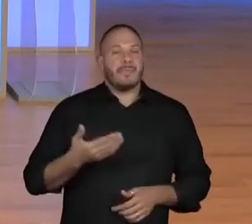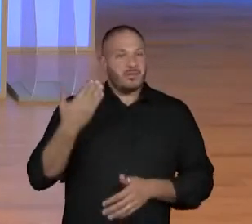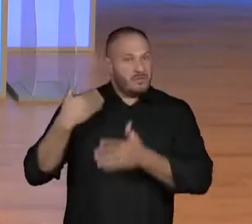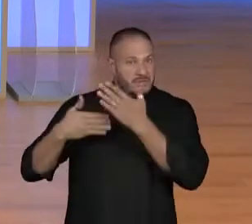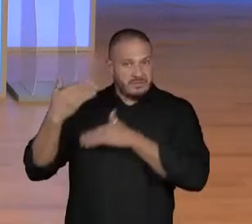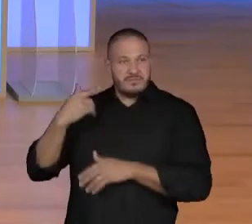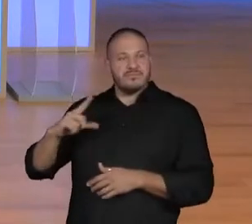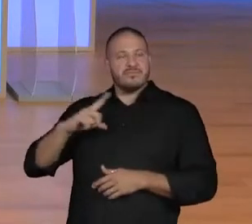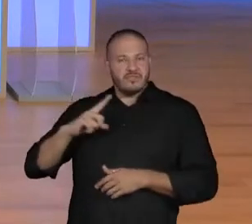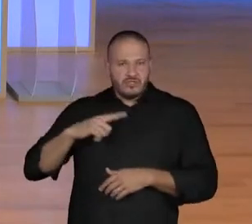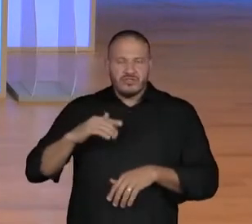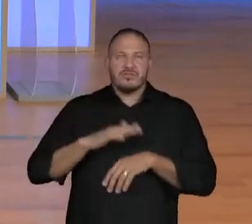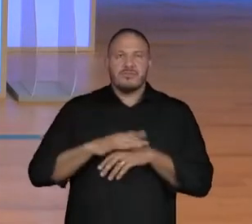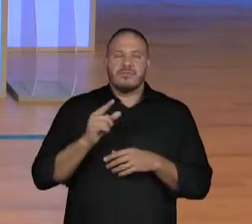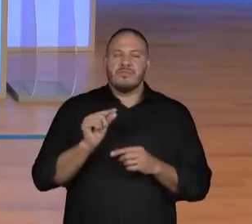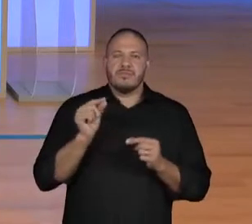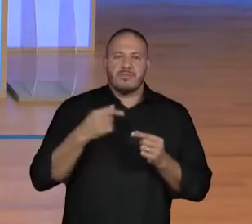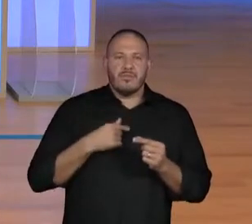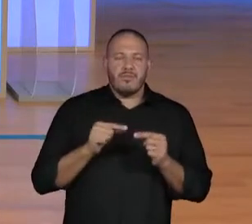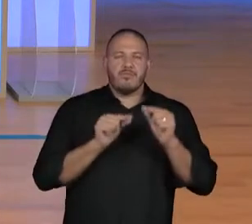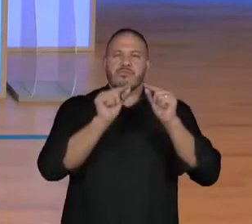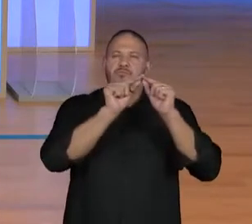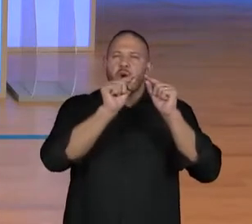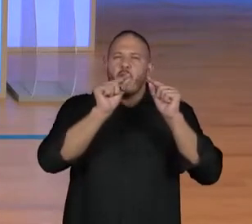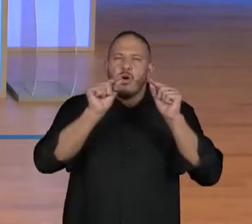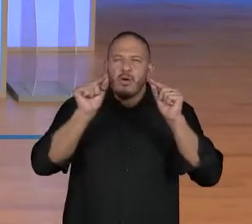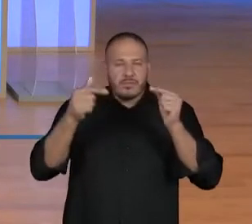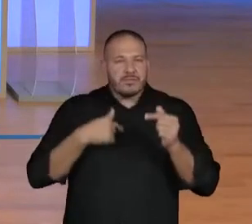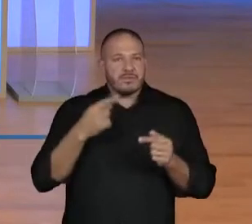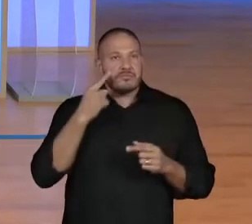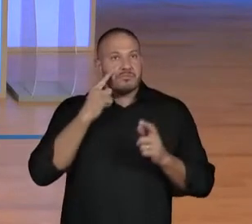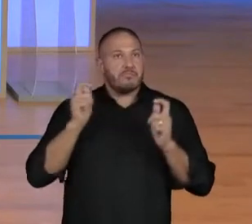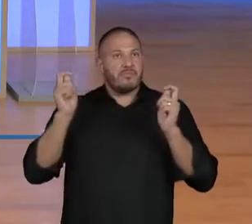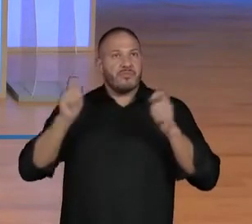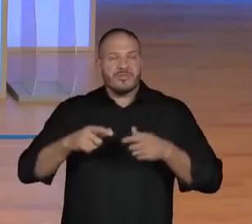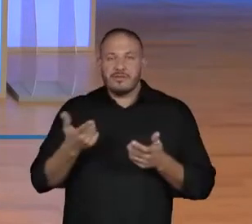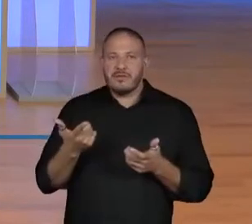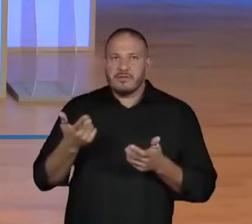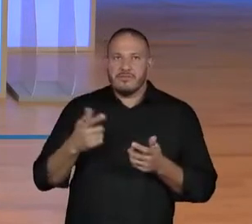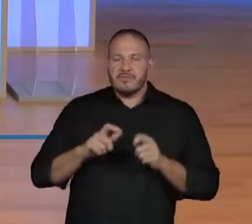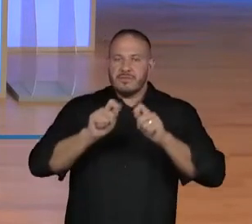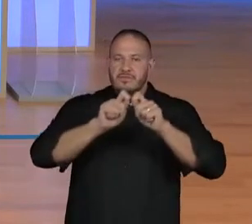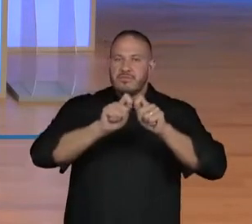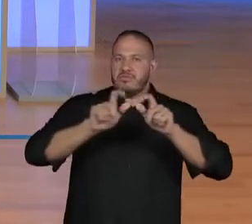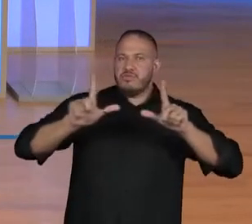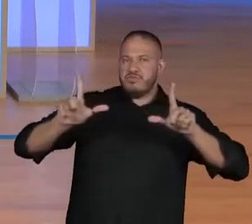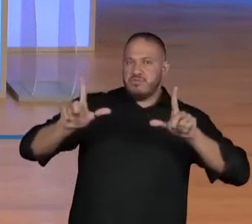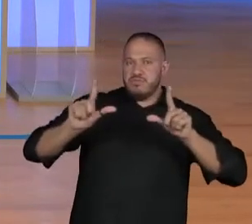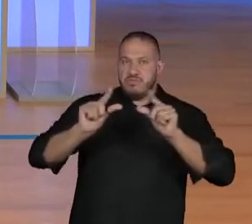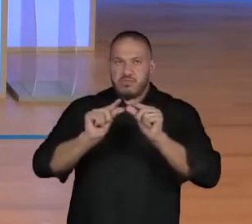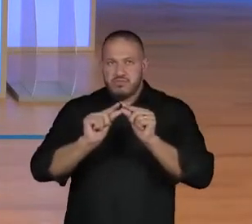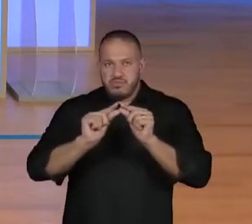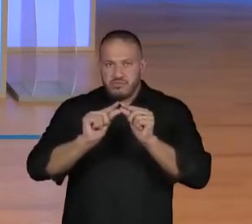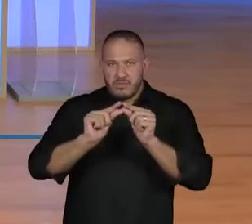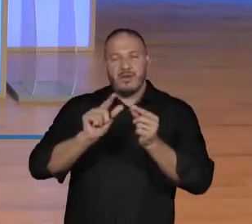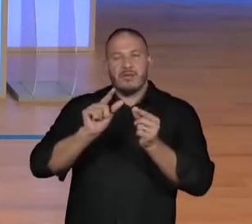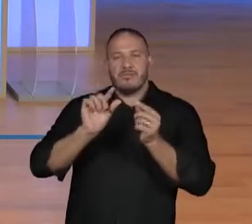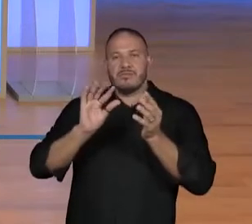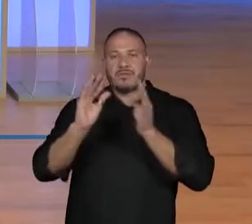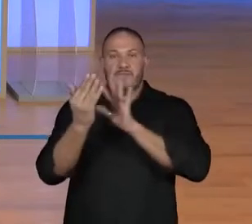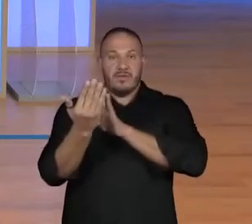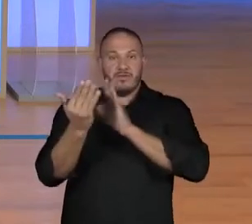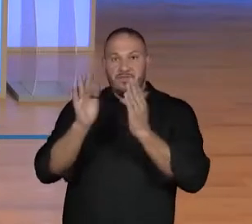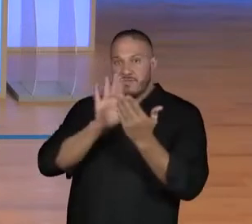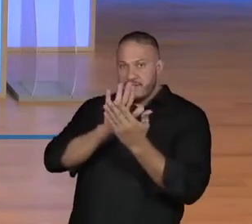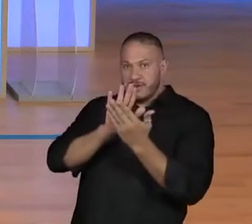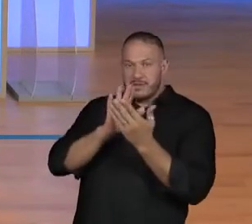algumas cartinhas aí com pontos, né? Que a gente podia ligar ou desligar, virar ou desvirar, né?